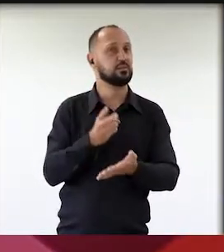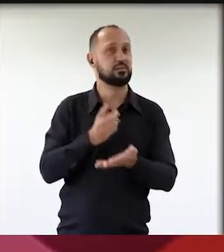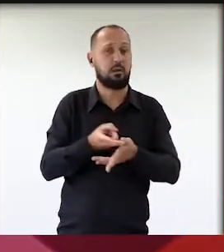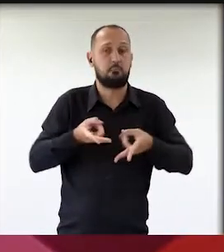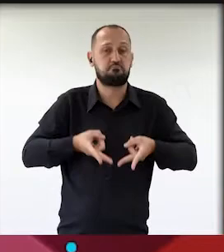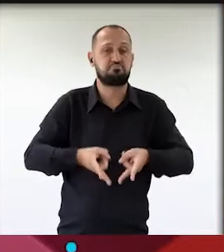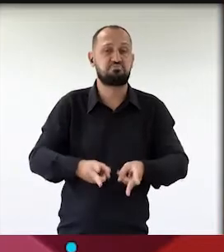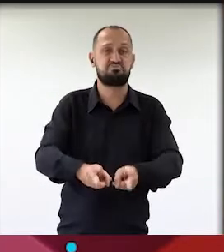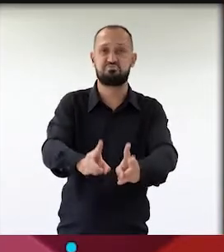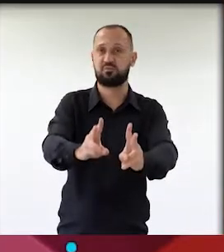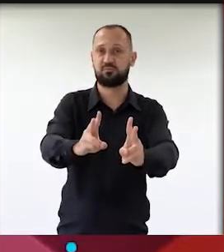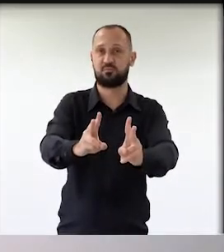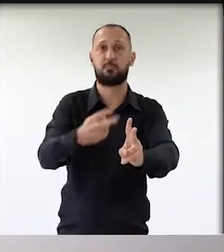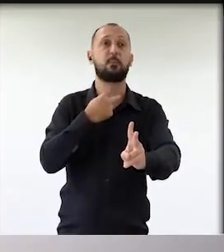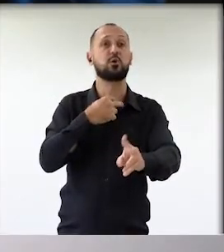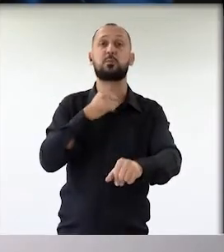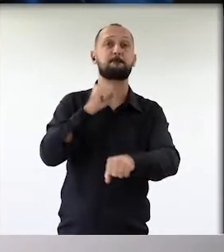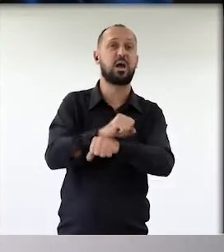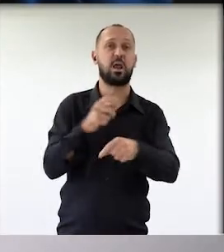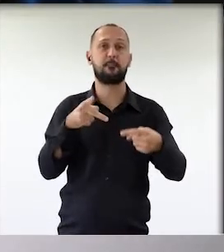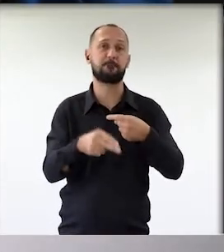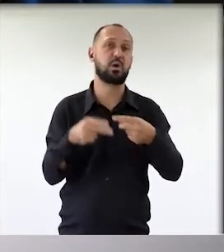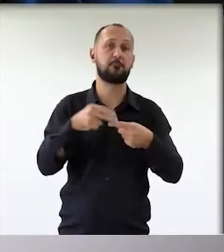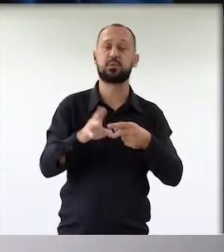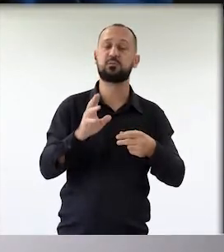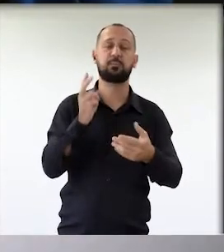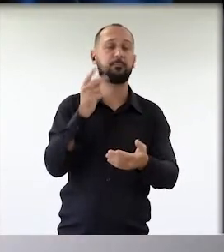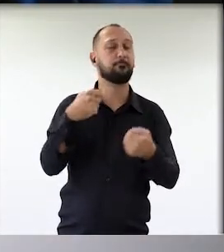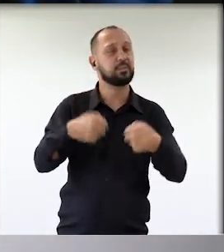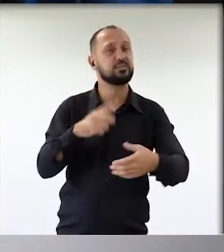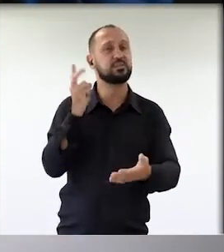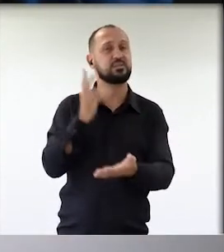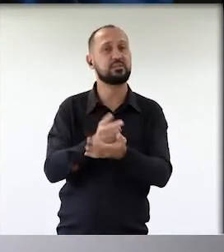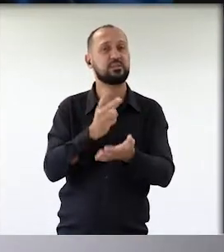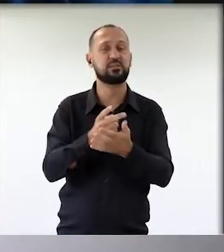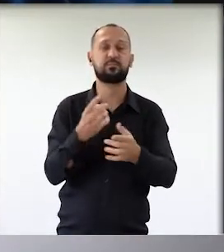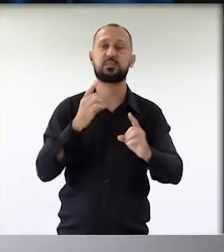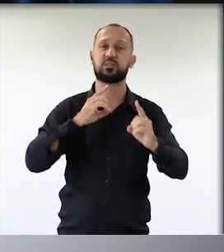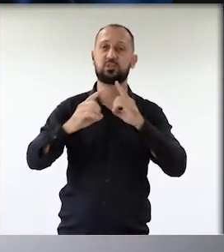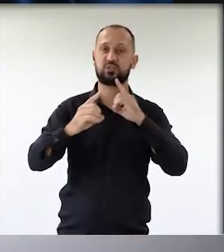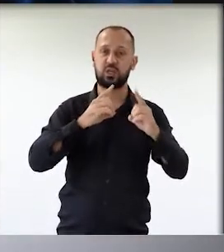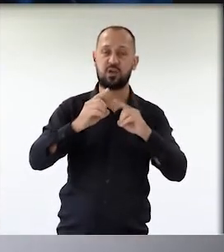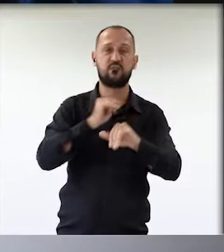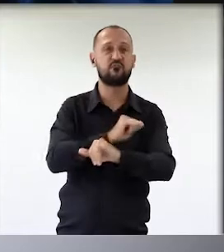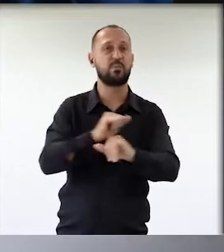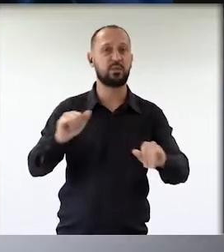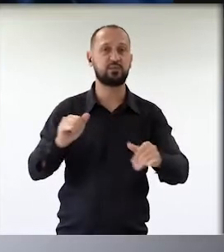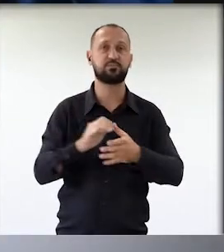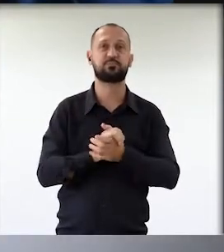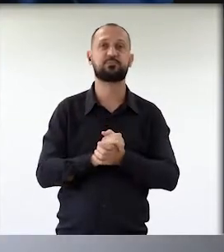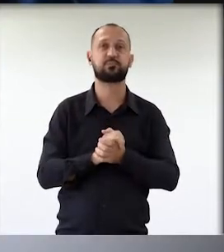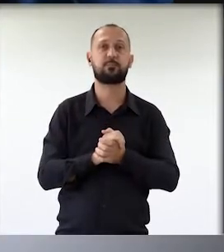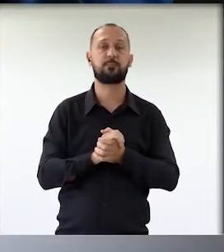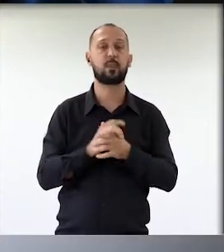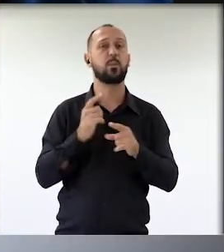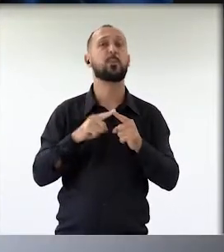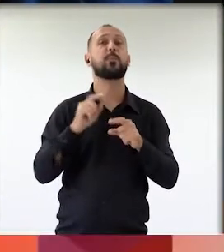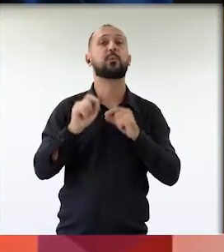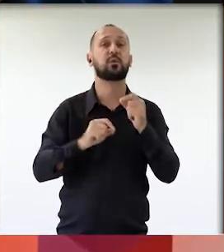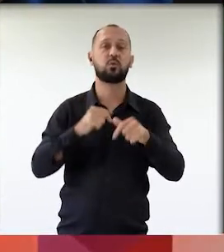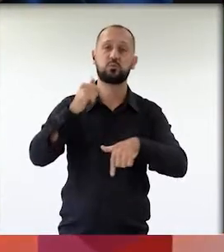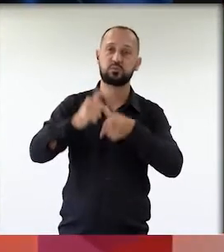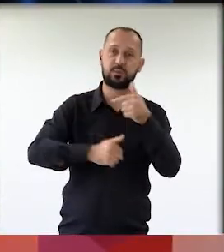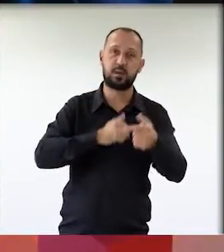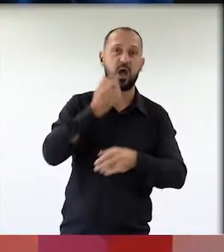de uma forma constante, né? Nós precisamos ter sempre esse diálogo, tá passando sempre essas informações,